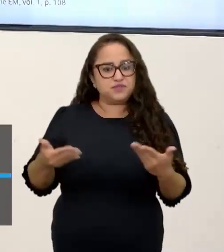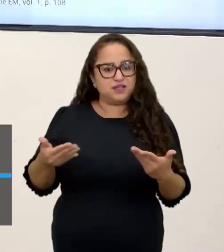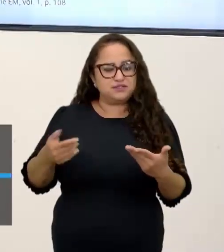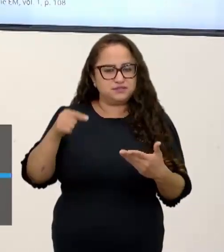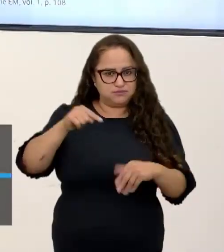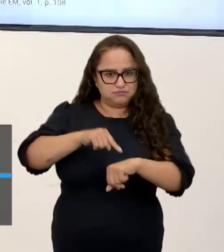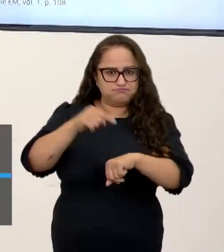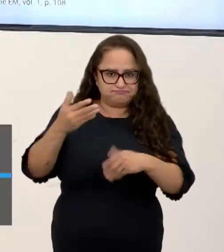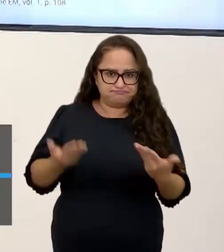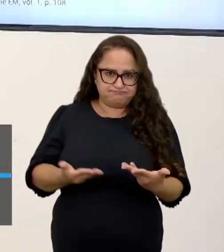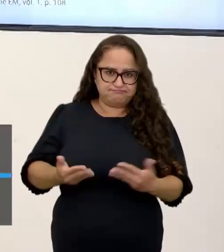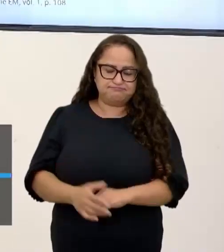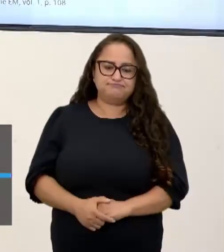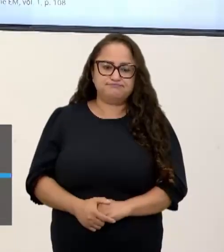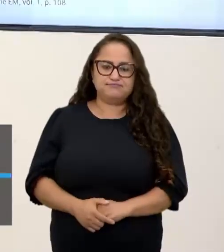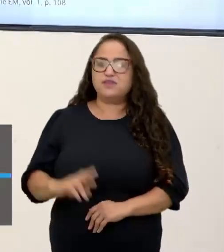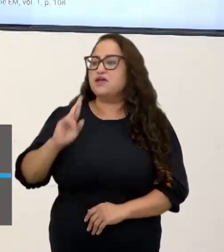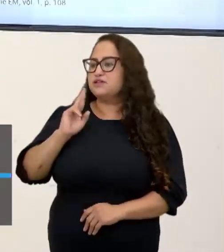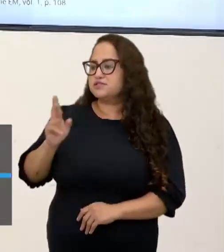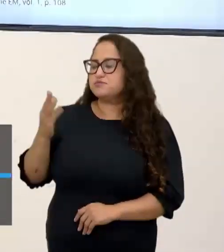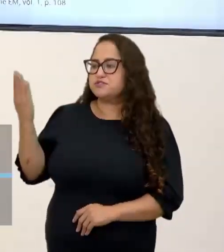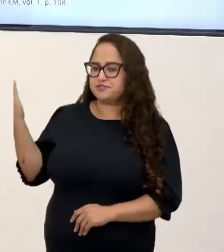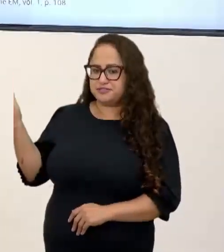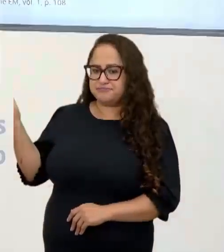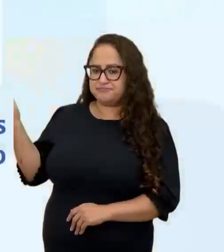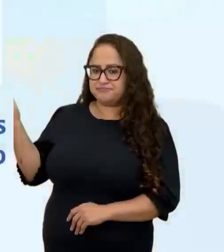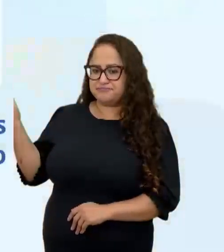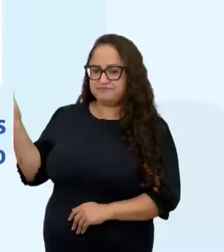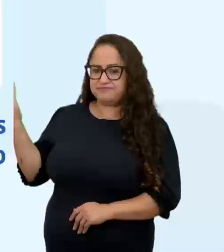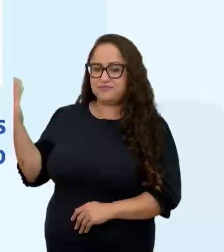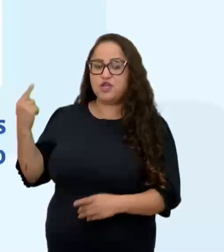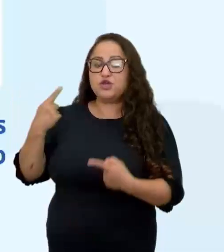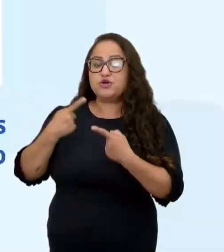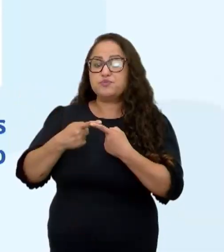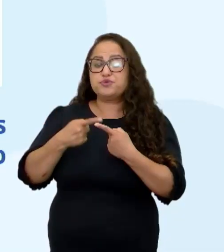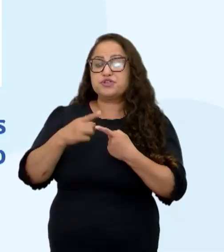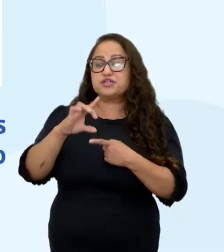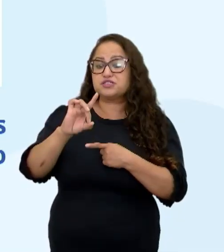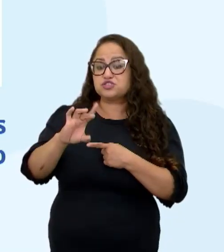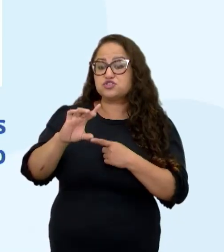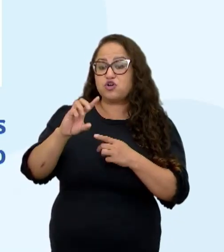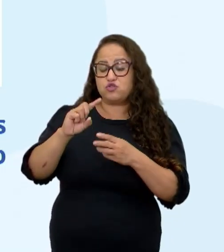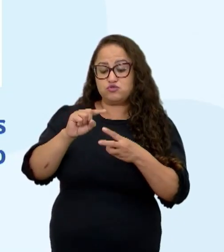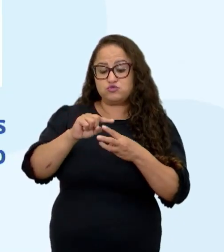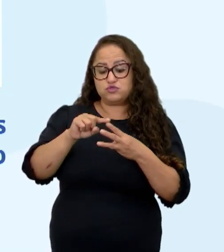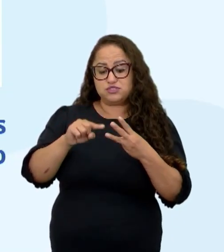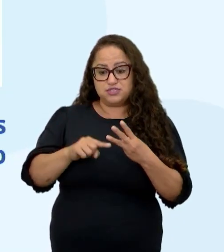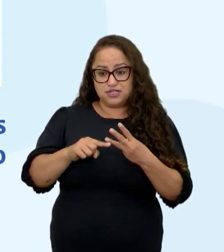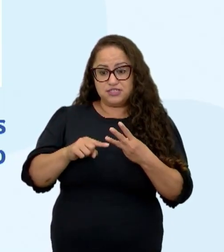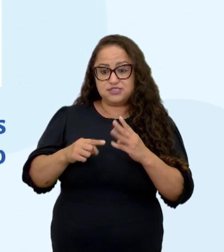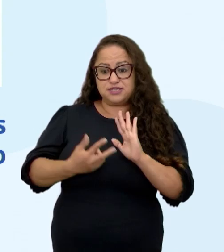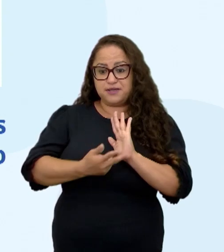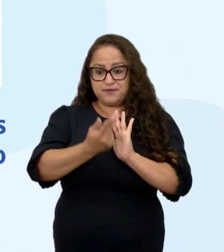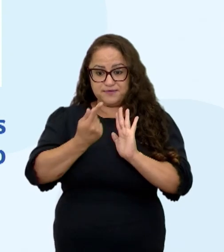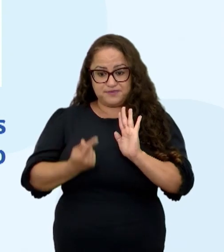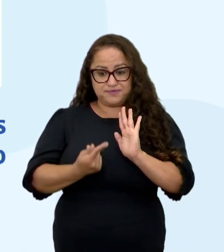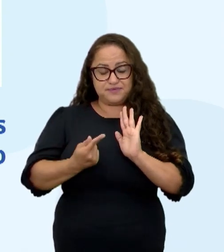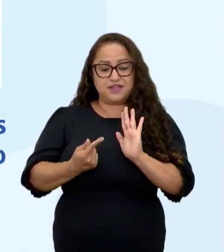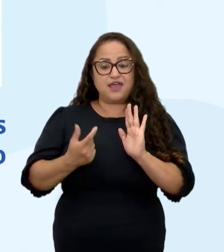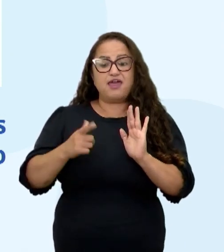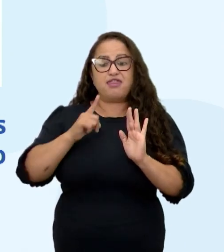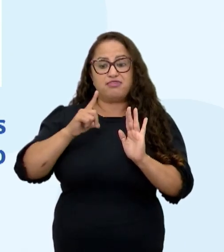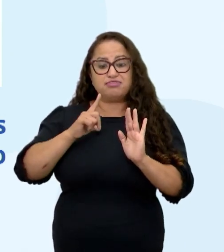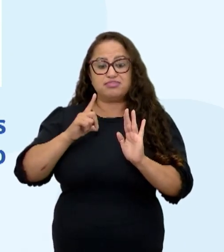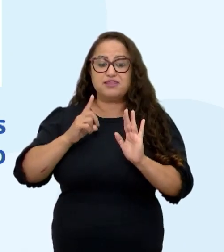de hoje. Tá bom, então eu vou mostrar a resolução, ó. Olha lá para vocês. Então, por que somente esses três? Porque somente esses três possuem